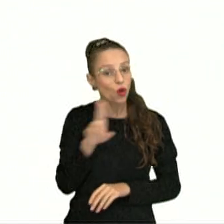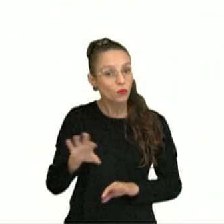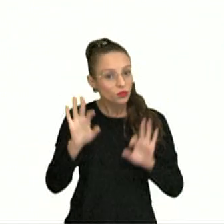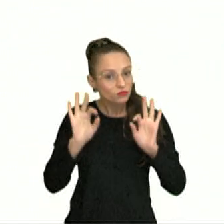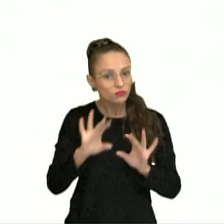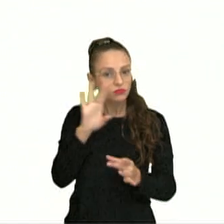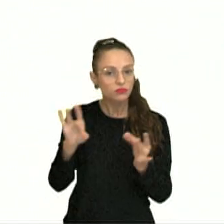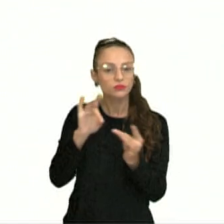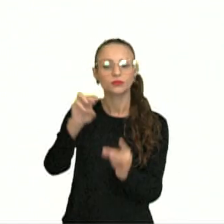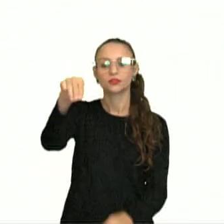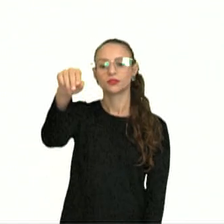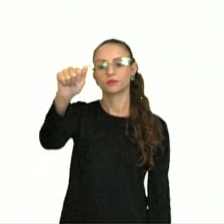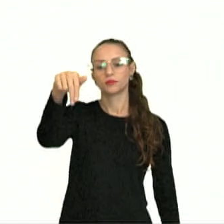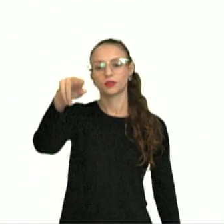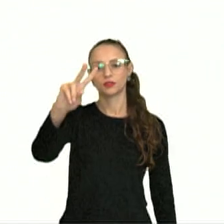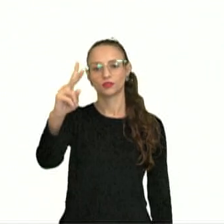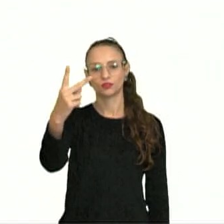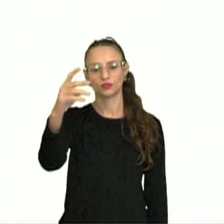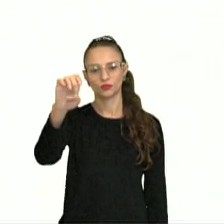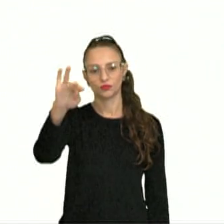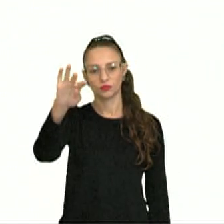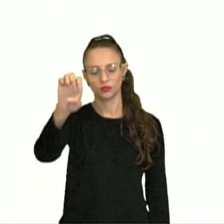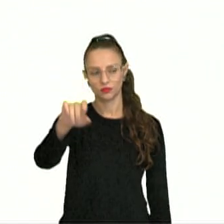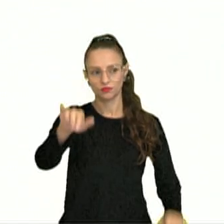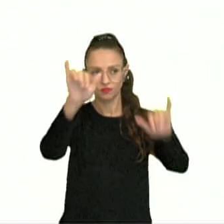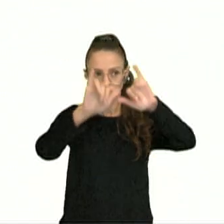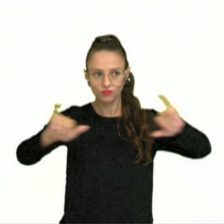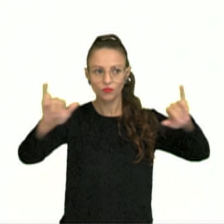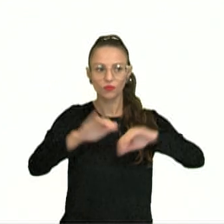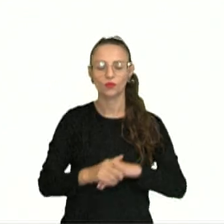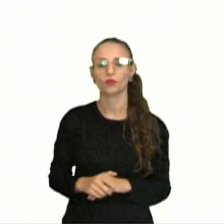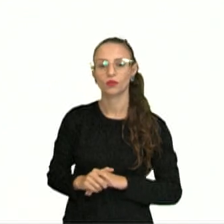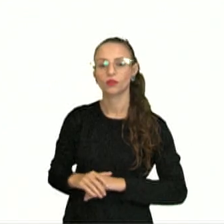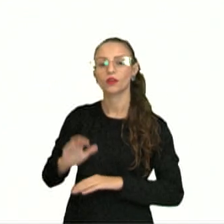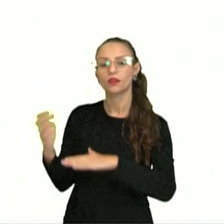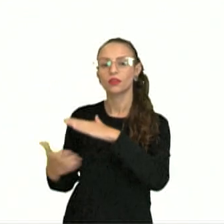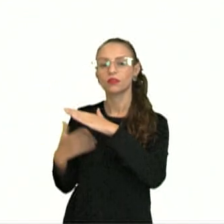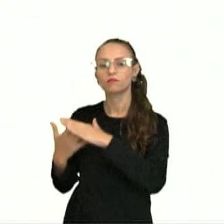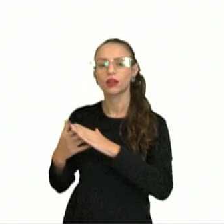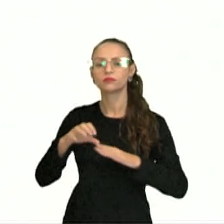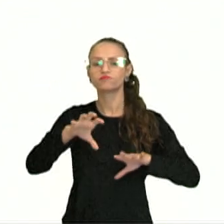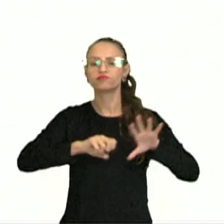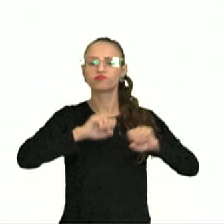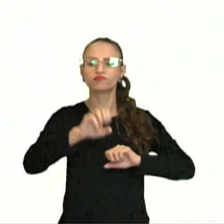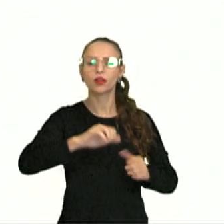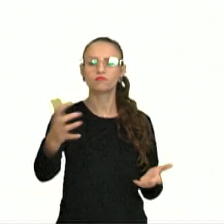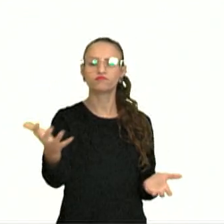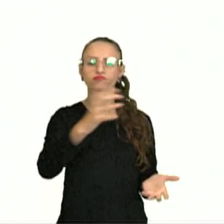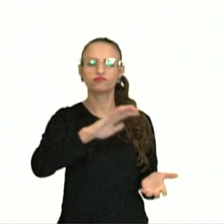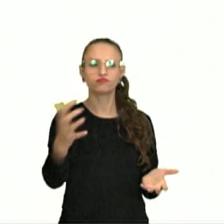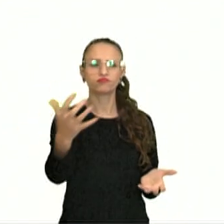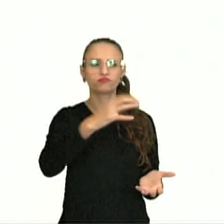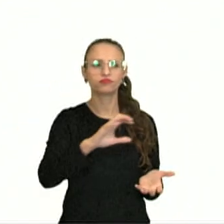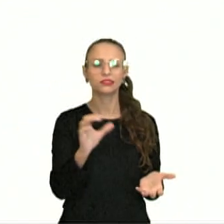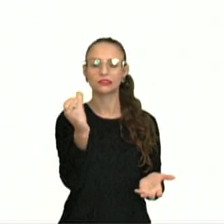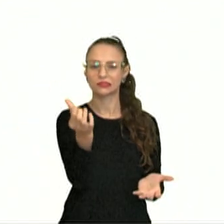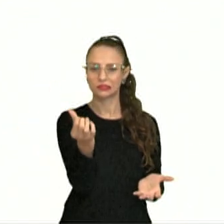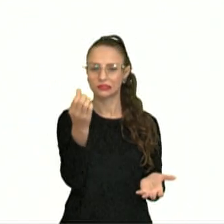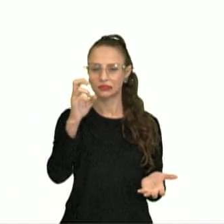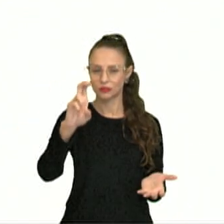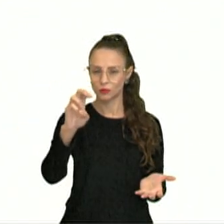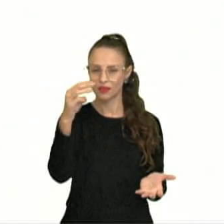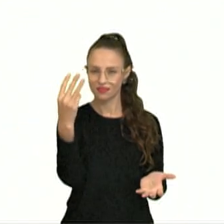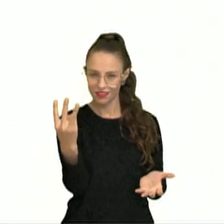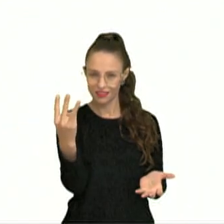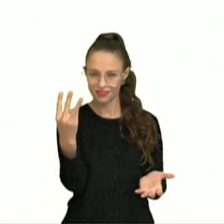é manchete. Diz lá, Conlurb recolhe 653 toneladas de lixo em todo o